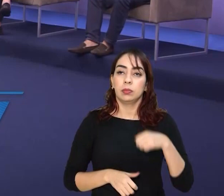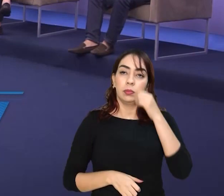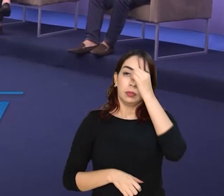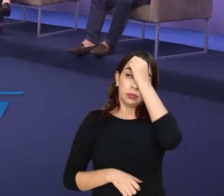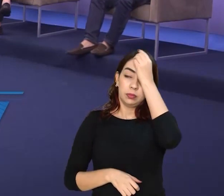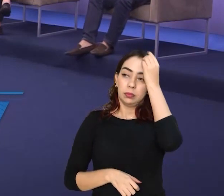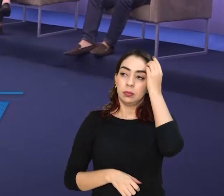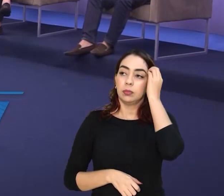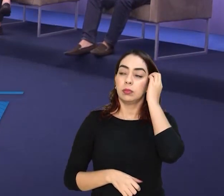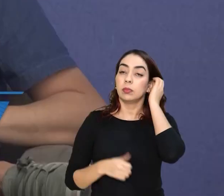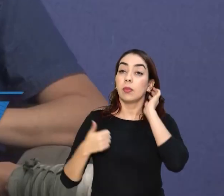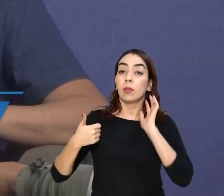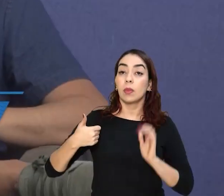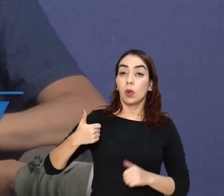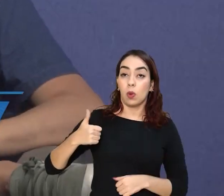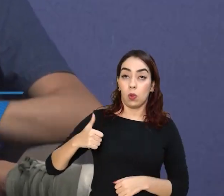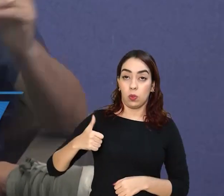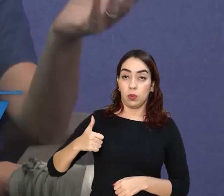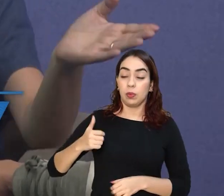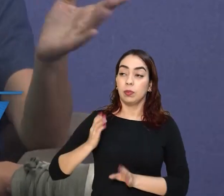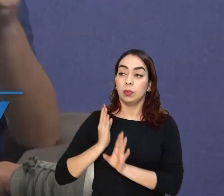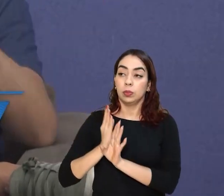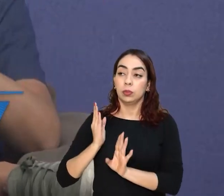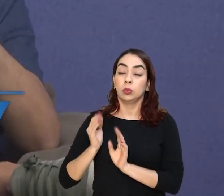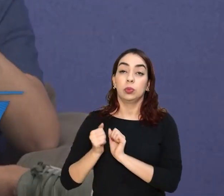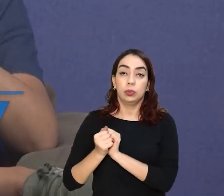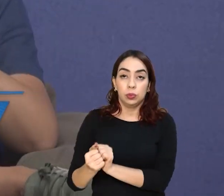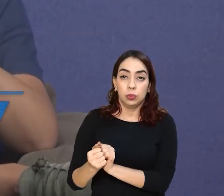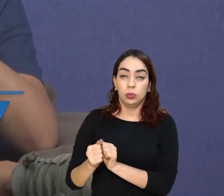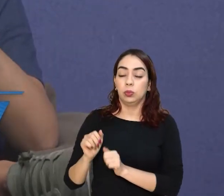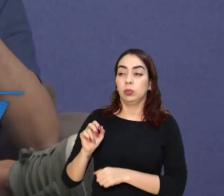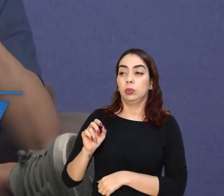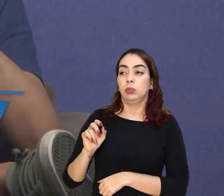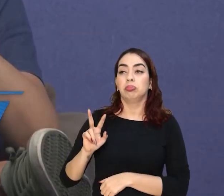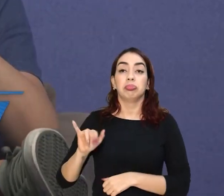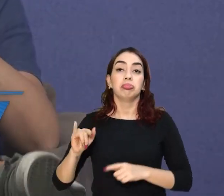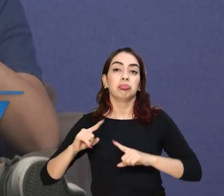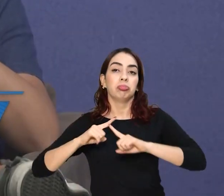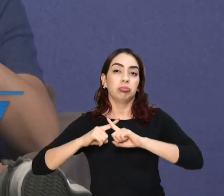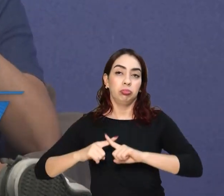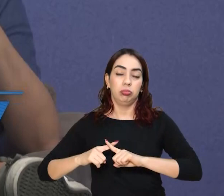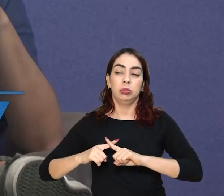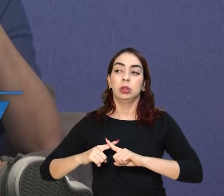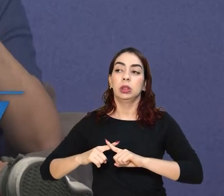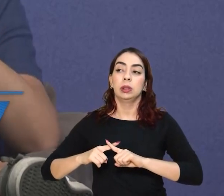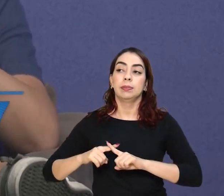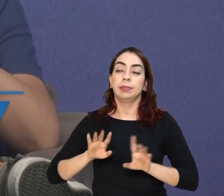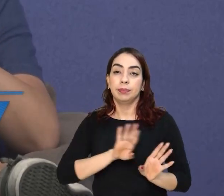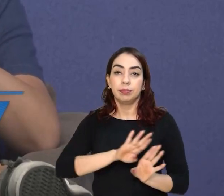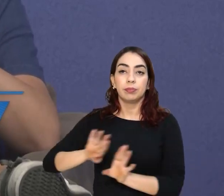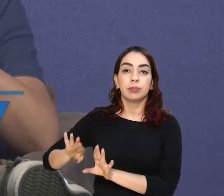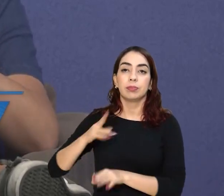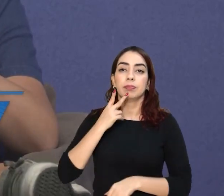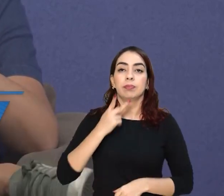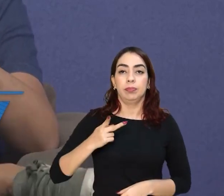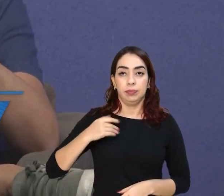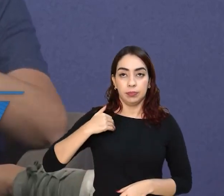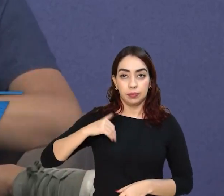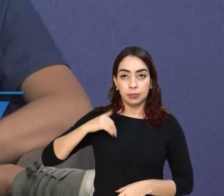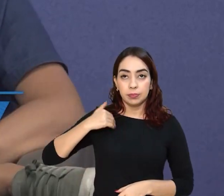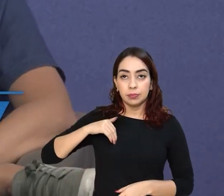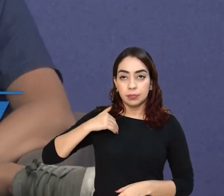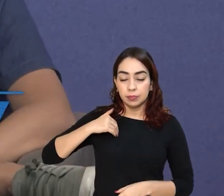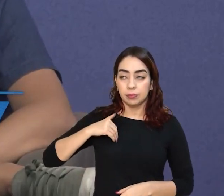ele é o líder. Por pontos perdidos, ele é o líder, entendeu? Ele e o Vila Nova, como eles vão se enfrentar? Mas o que eu quero dizer é que o Ceará, se não tivesse ganhado esse jogo, ia estar complicado. Porque